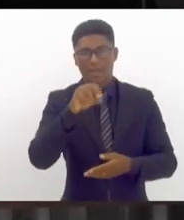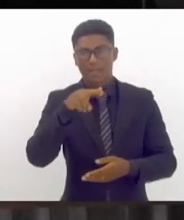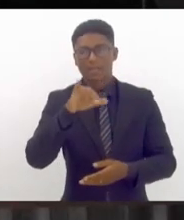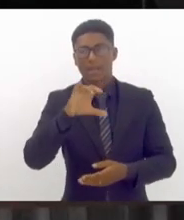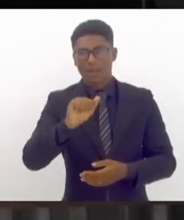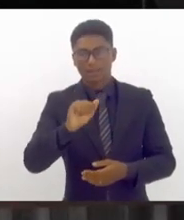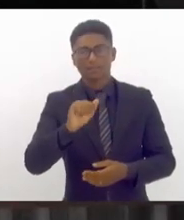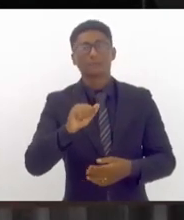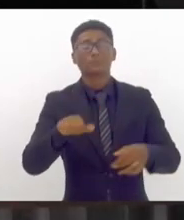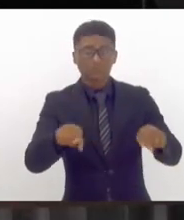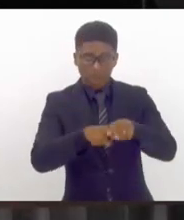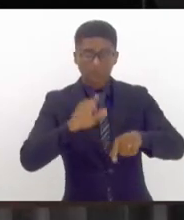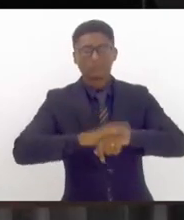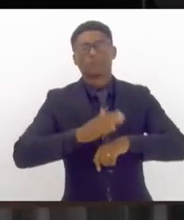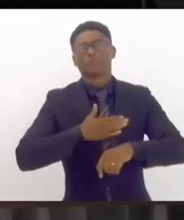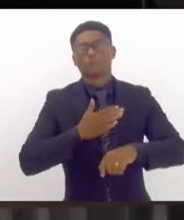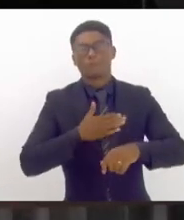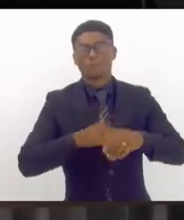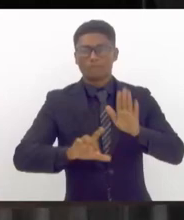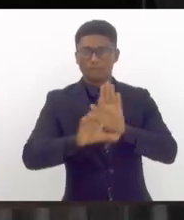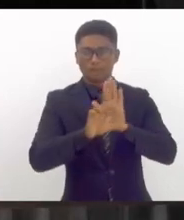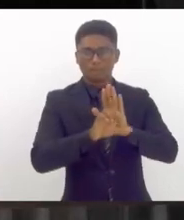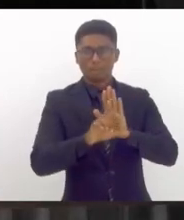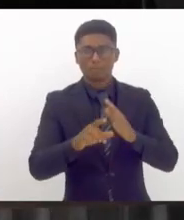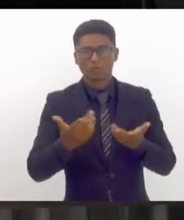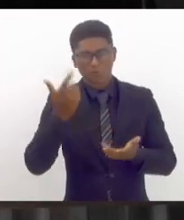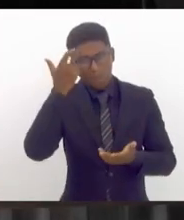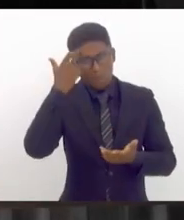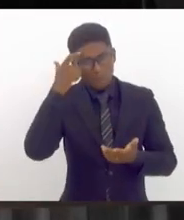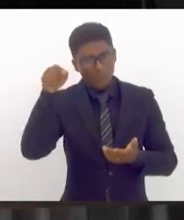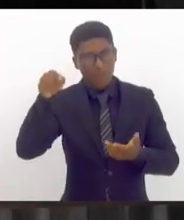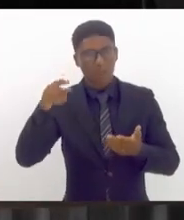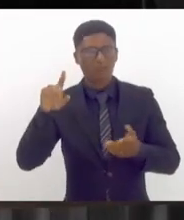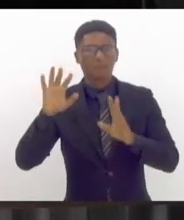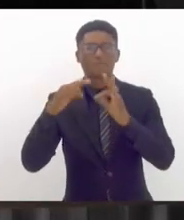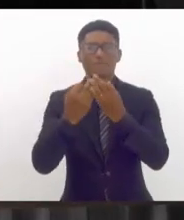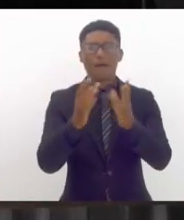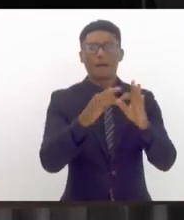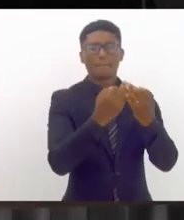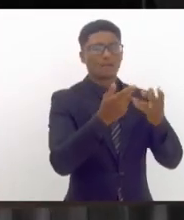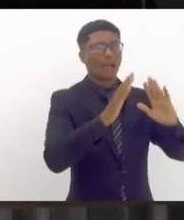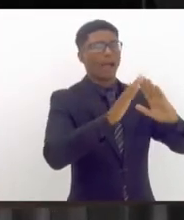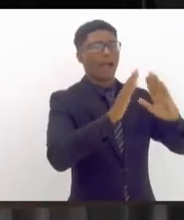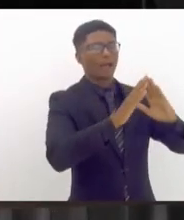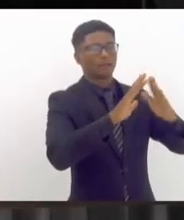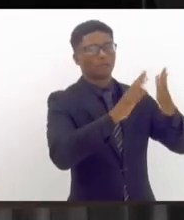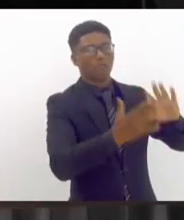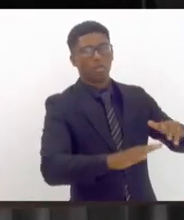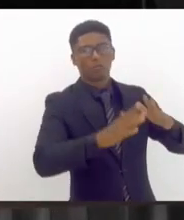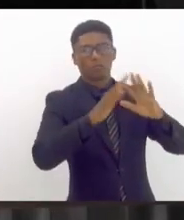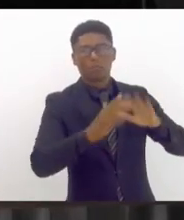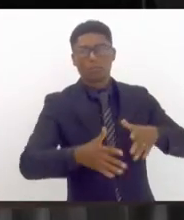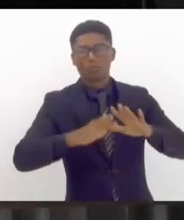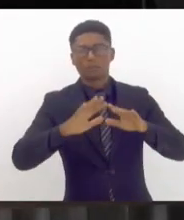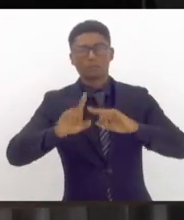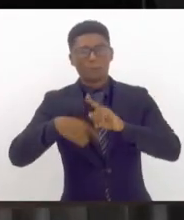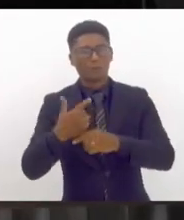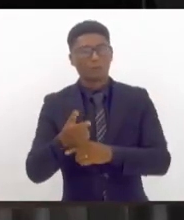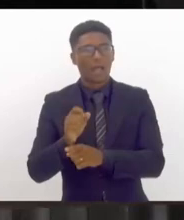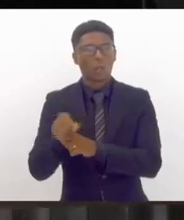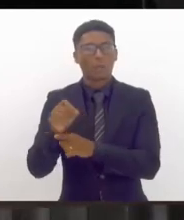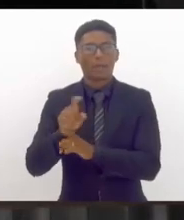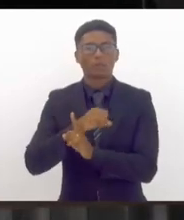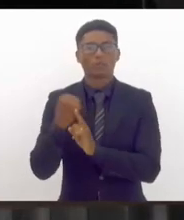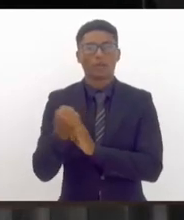Souza. Você não tem que esperar a casa da família cair para depois colocar no aluguel social, perdendo os entes